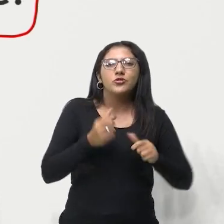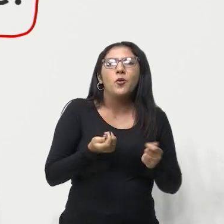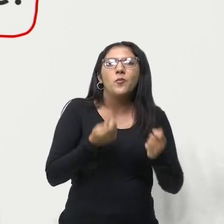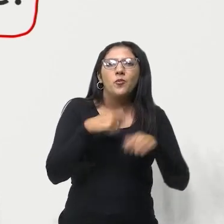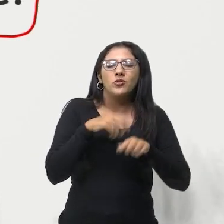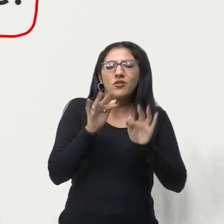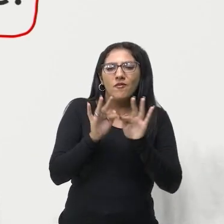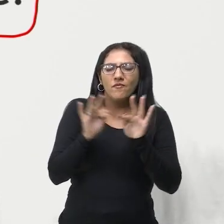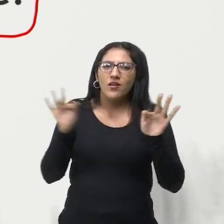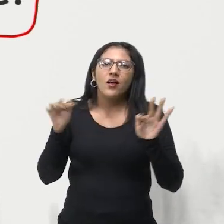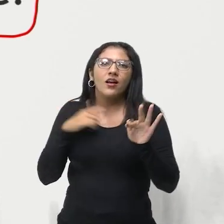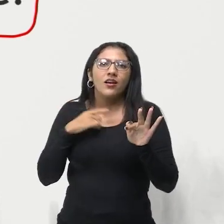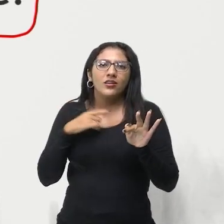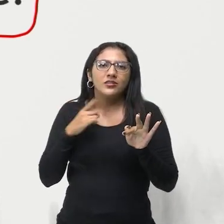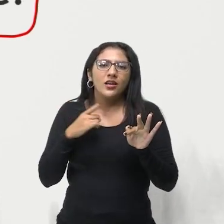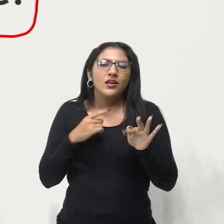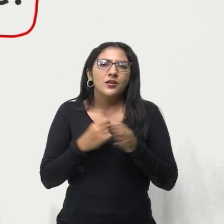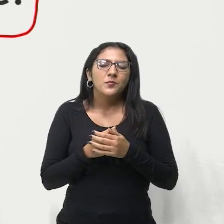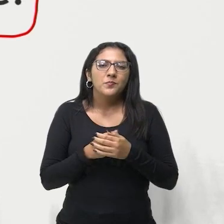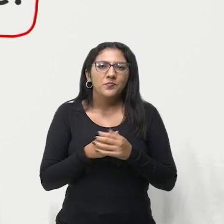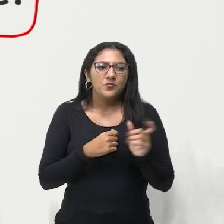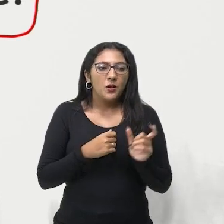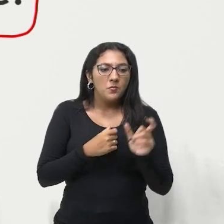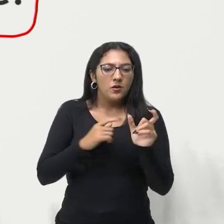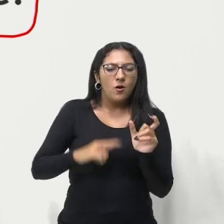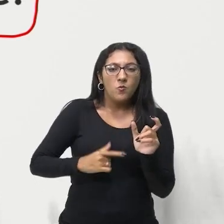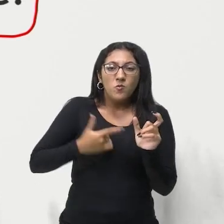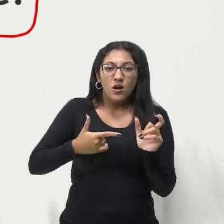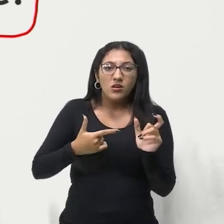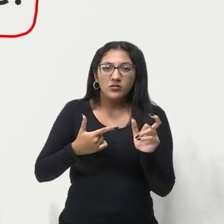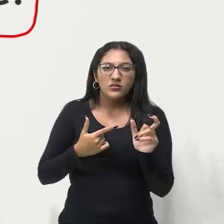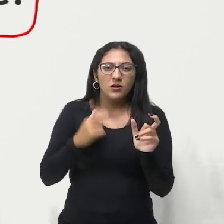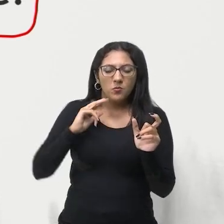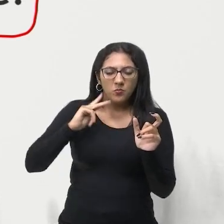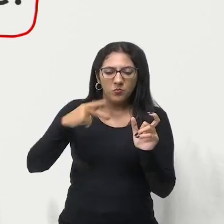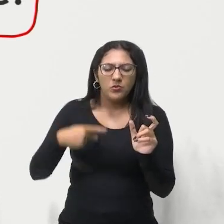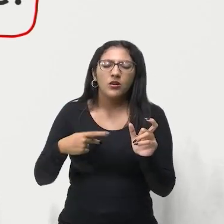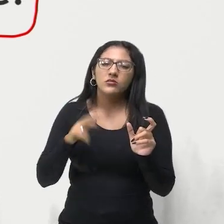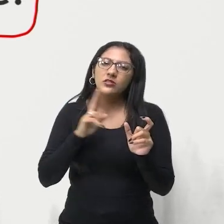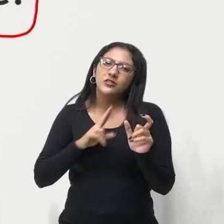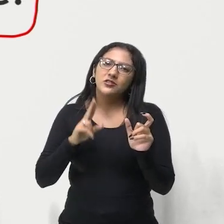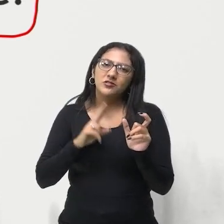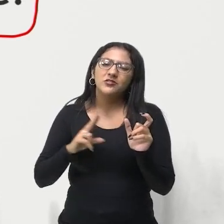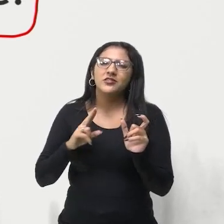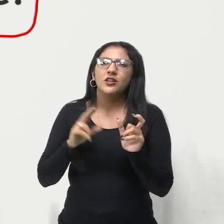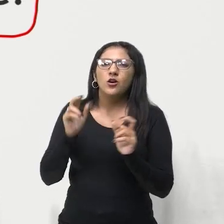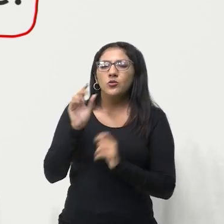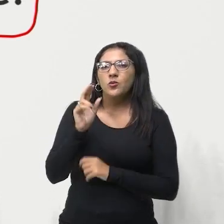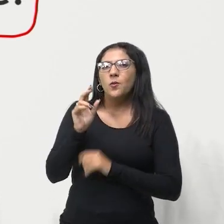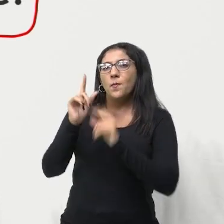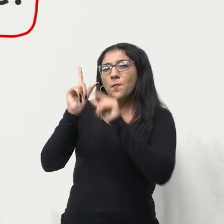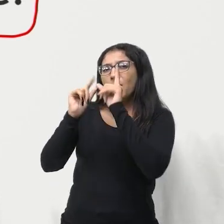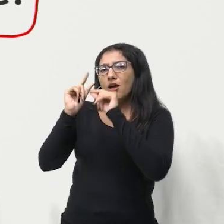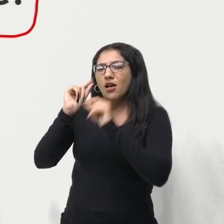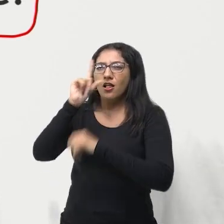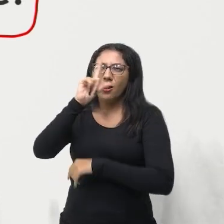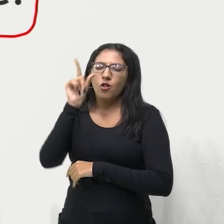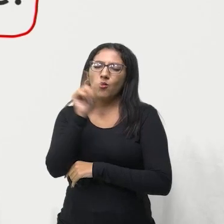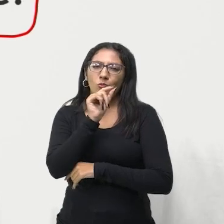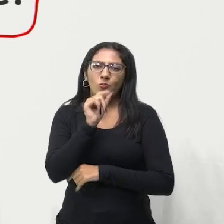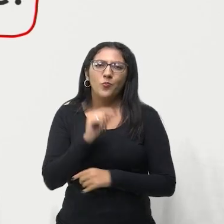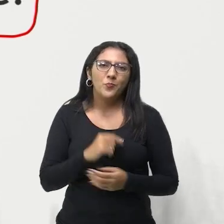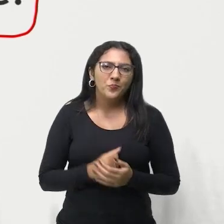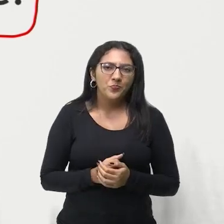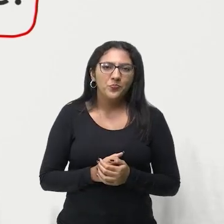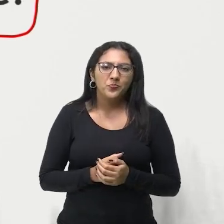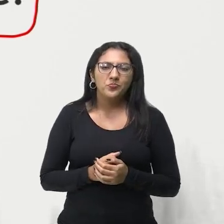minha expressão, nessa minha frase, eu estou pegando uma atividade, uma ação própria dos seres humanos e atribuindo a estrela